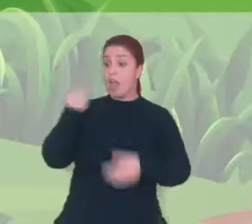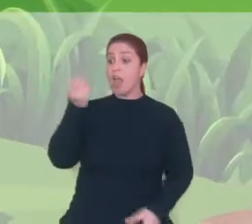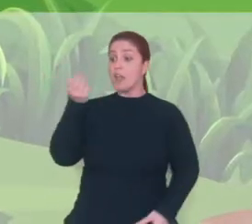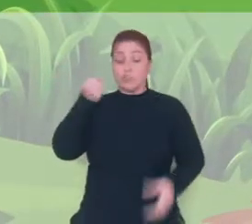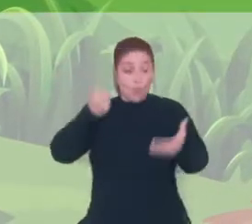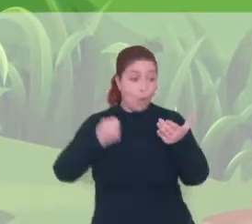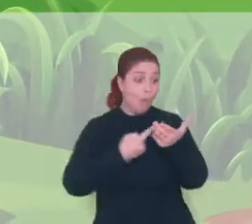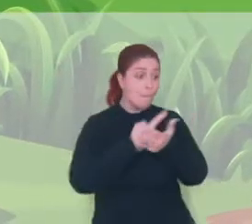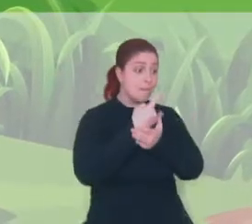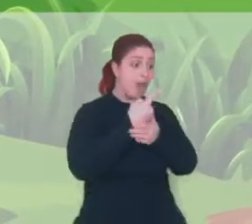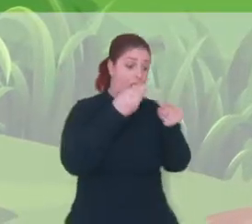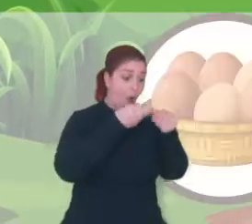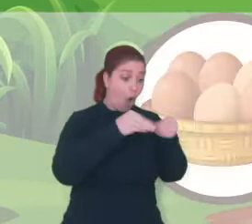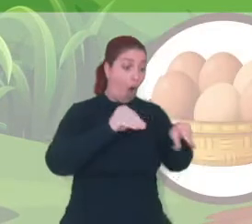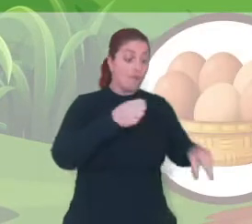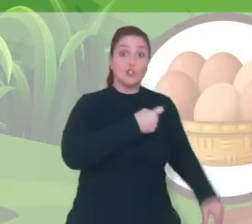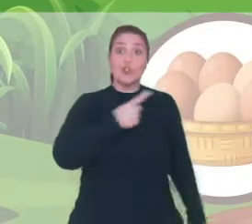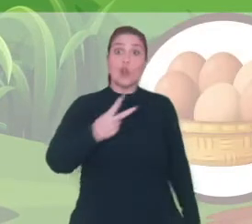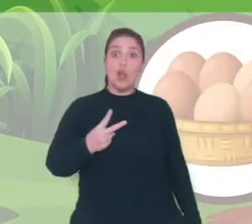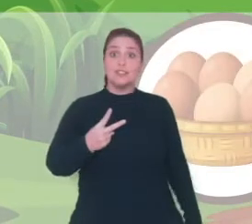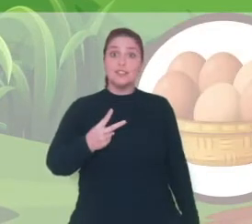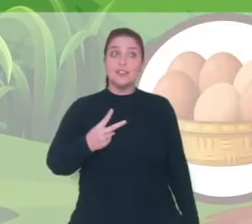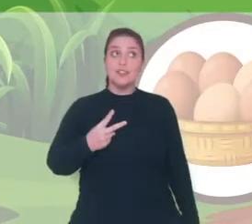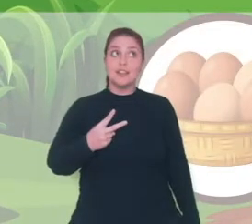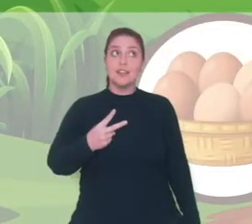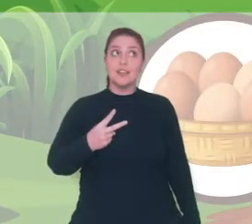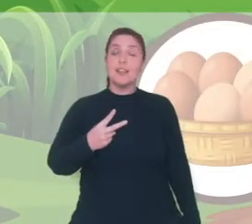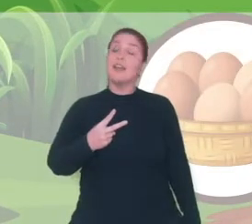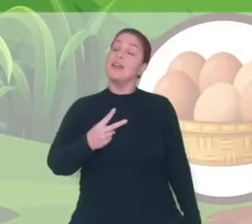compro uma dúzia de ovos.